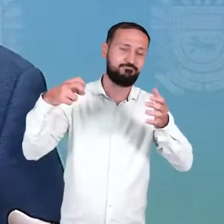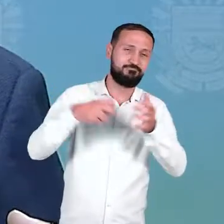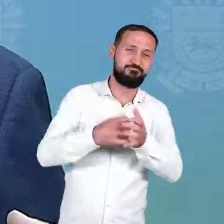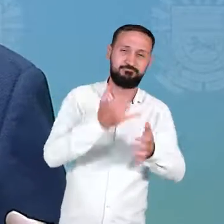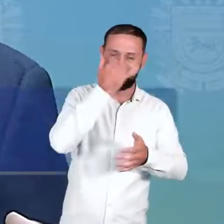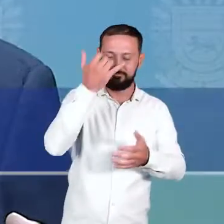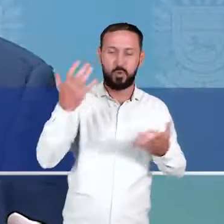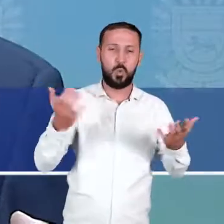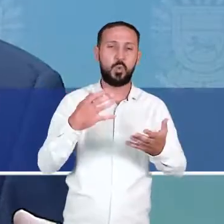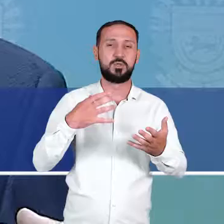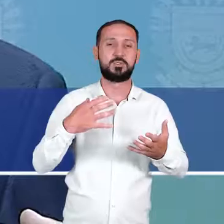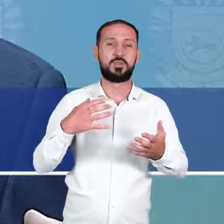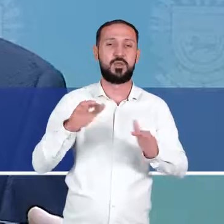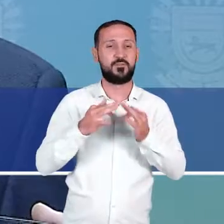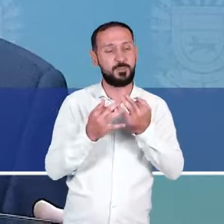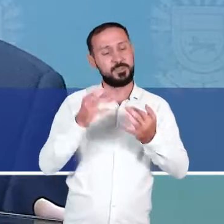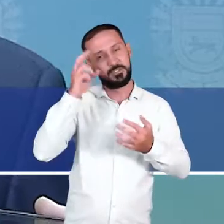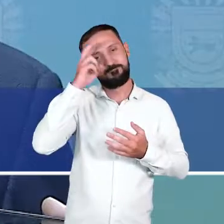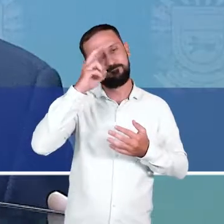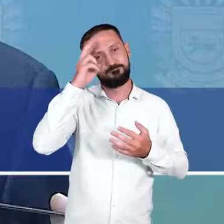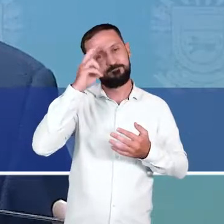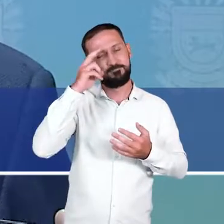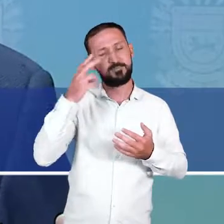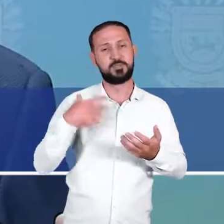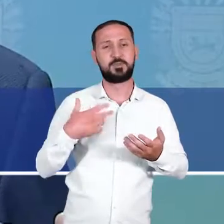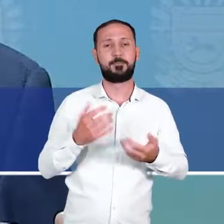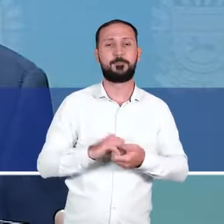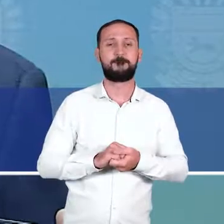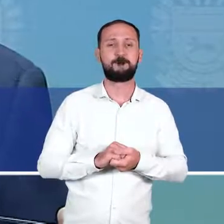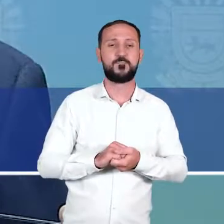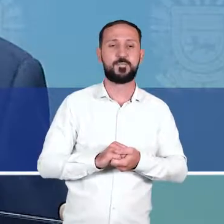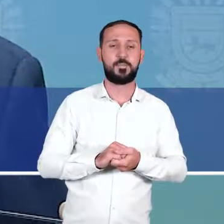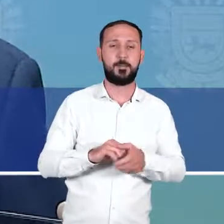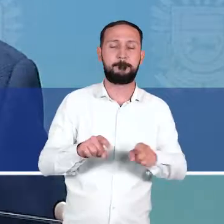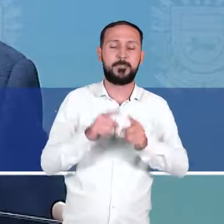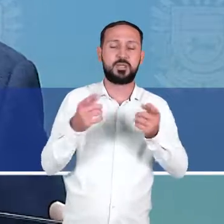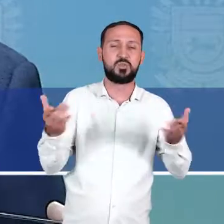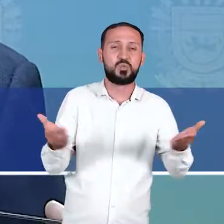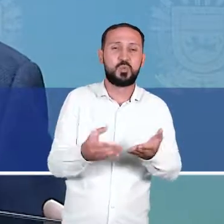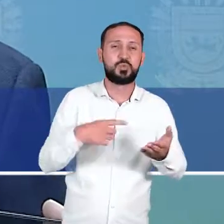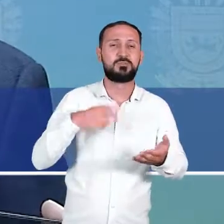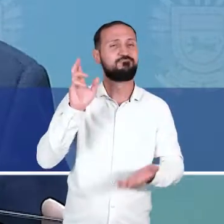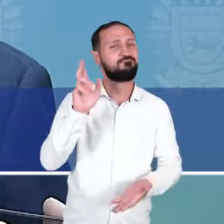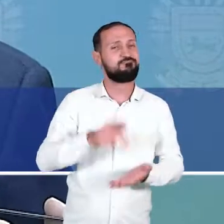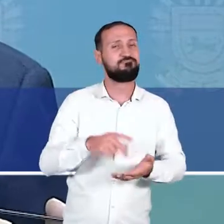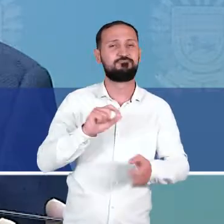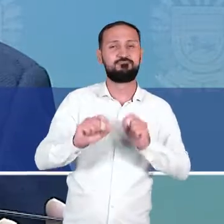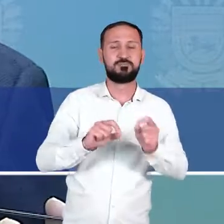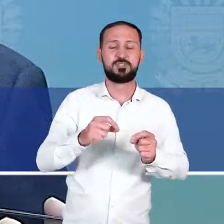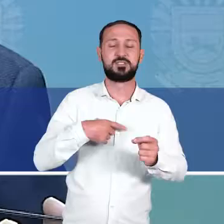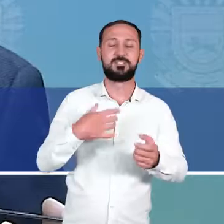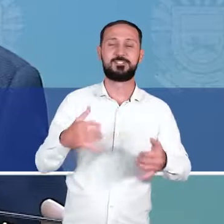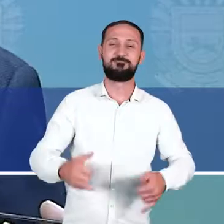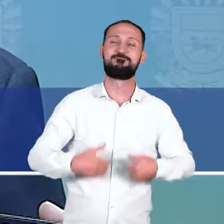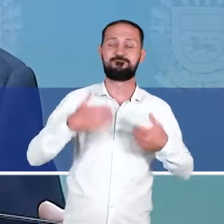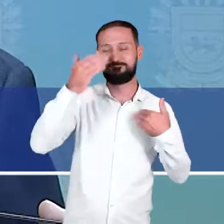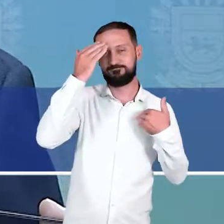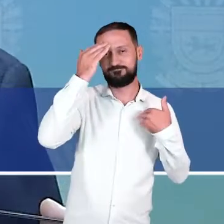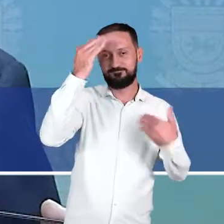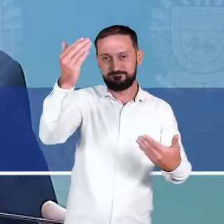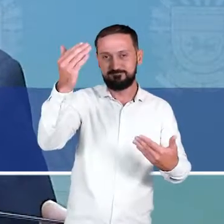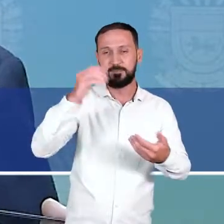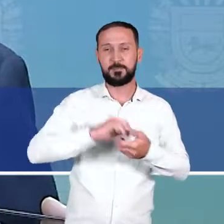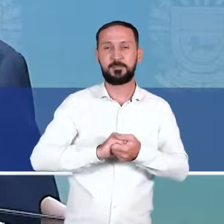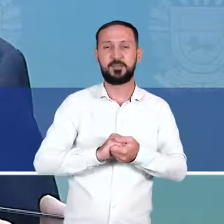mexe muito com a família hoje em dia, ao lembrar, entrar em contato com essa memória. Hoje é um dia, de fato, de ser muito grato e